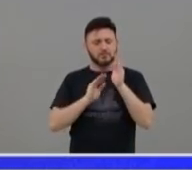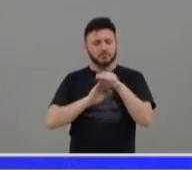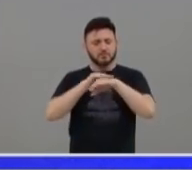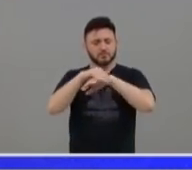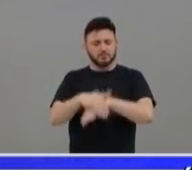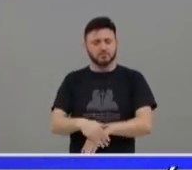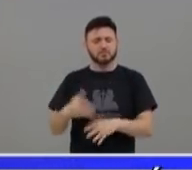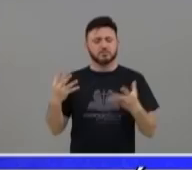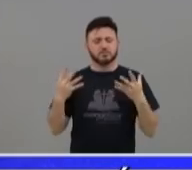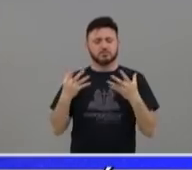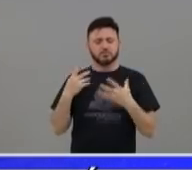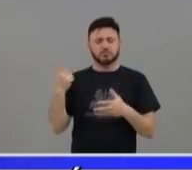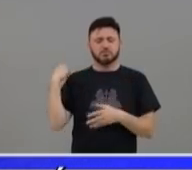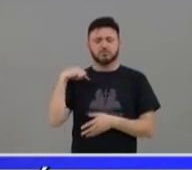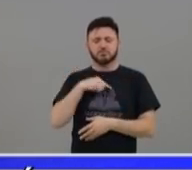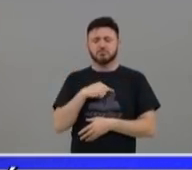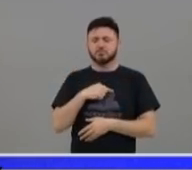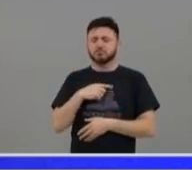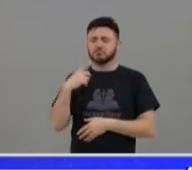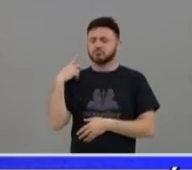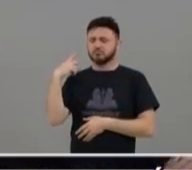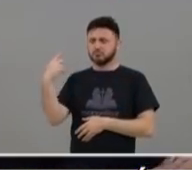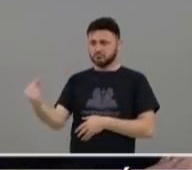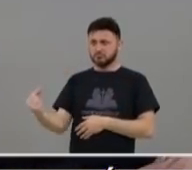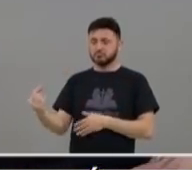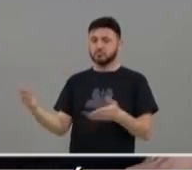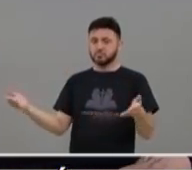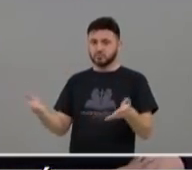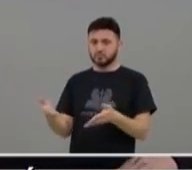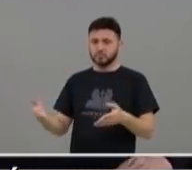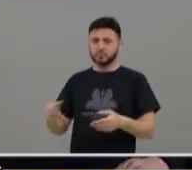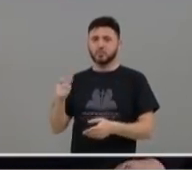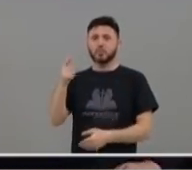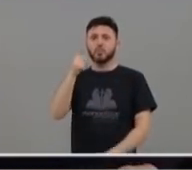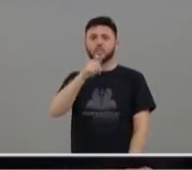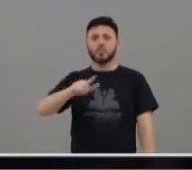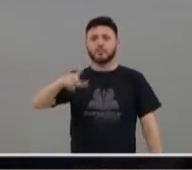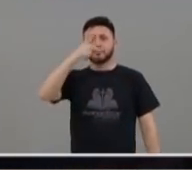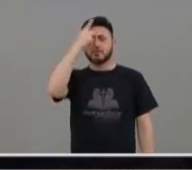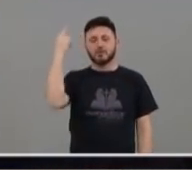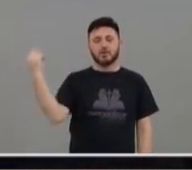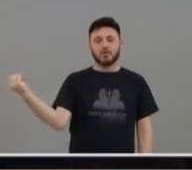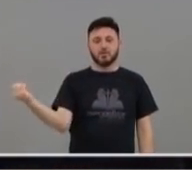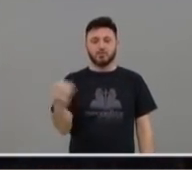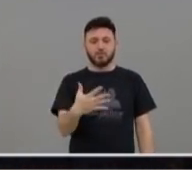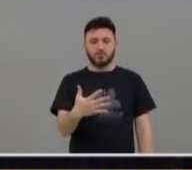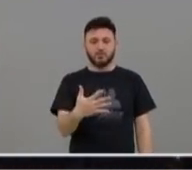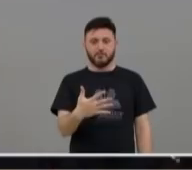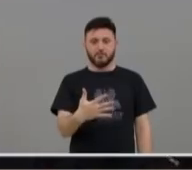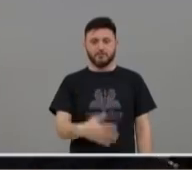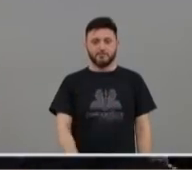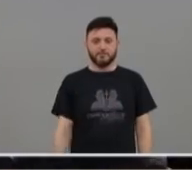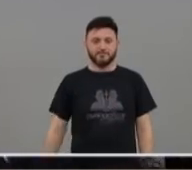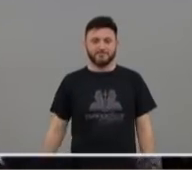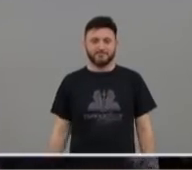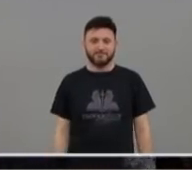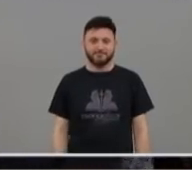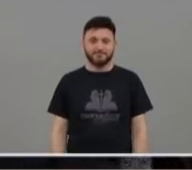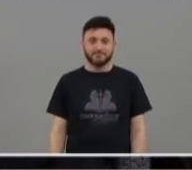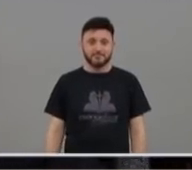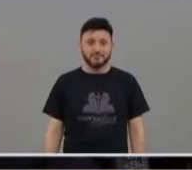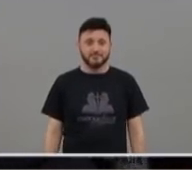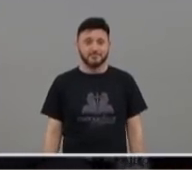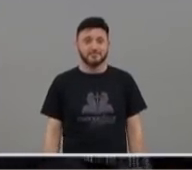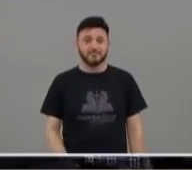Senhor: Senhor, eu quero sair dessa noite de louvor um homem e uma mulher nova, em